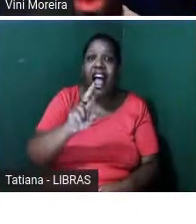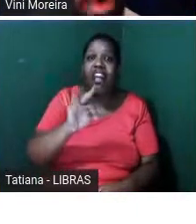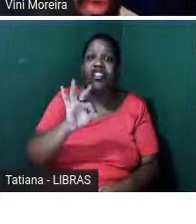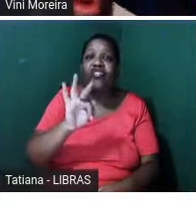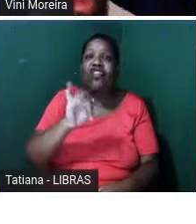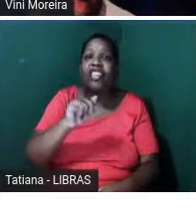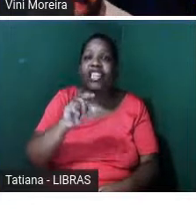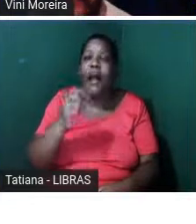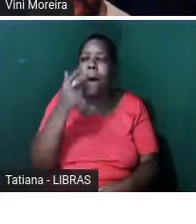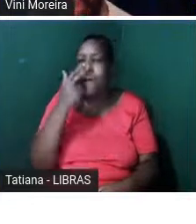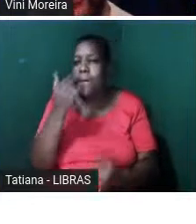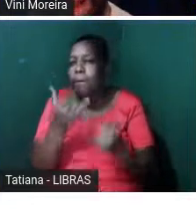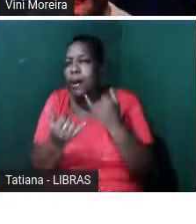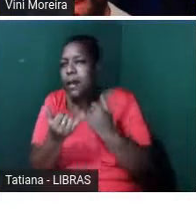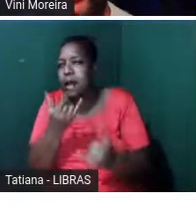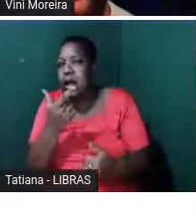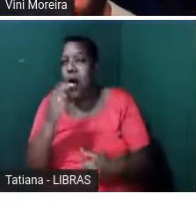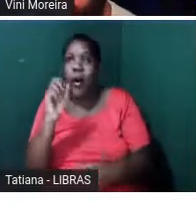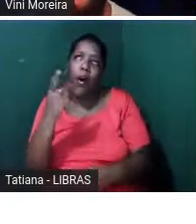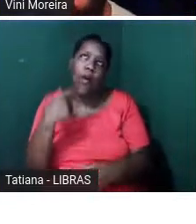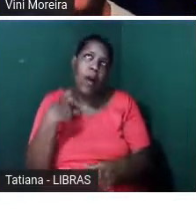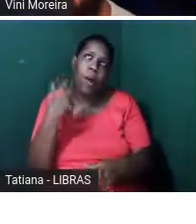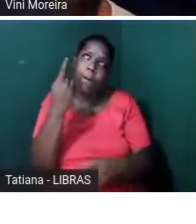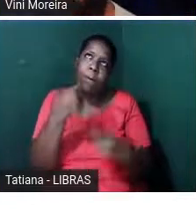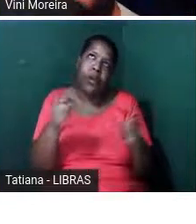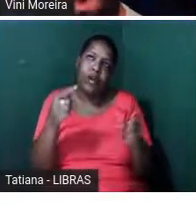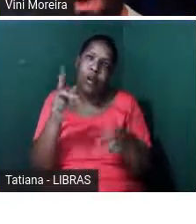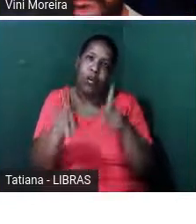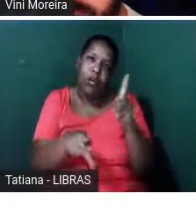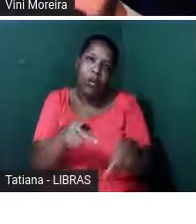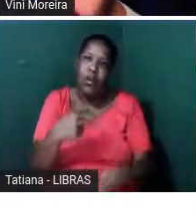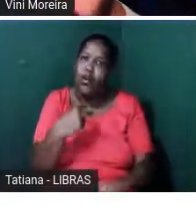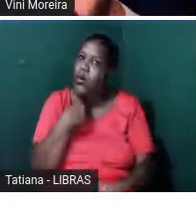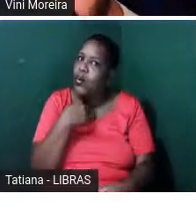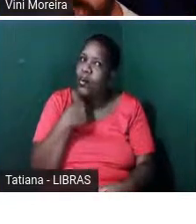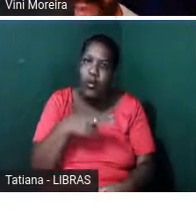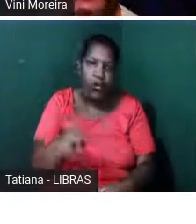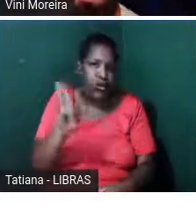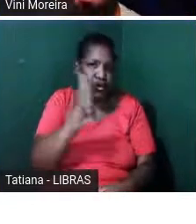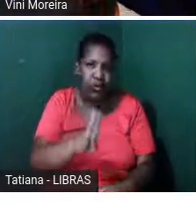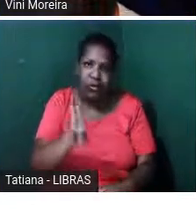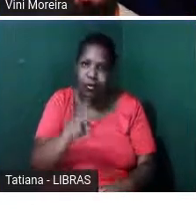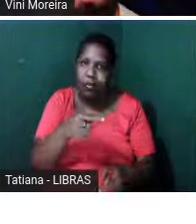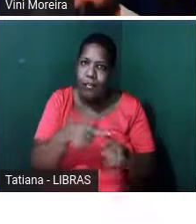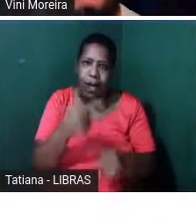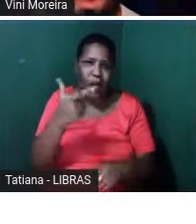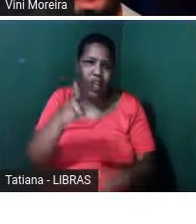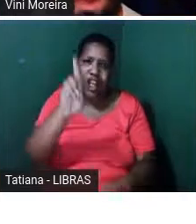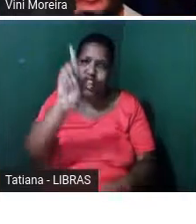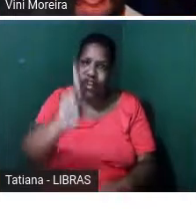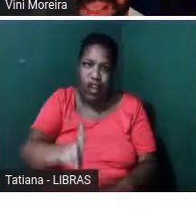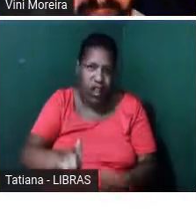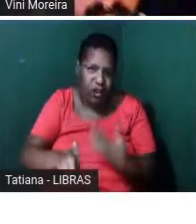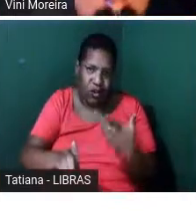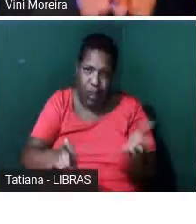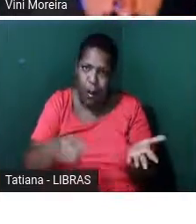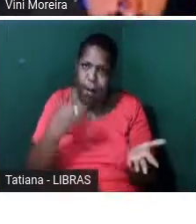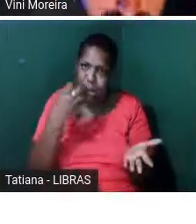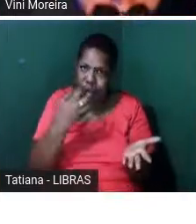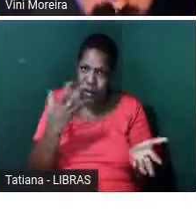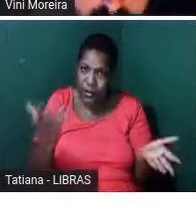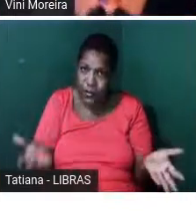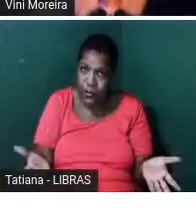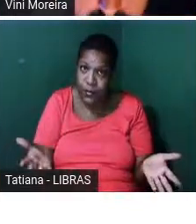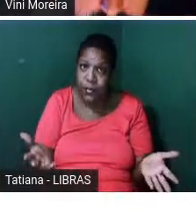outra música ou é uma música popular e e a gente não pode usar porque a gente não tem os direitos dela E